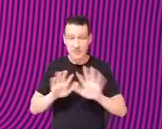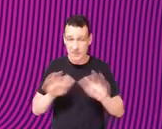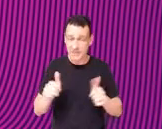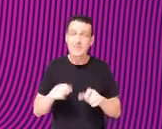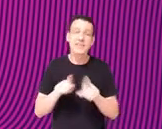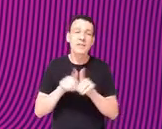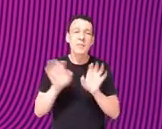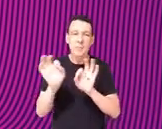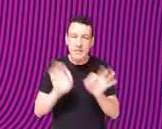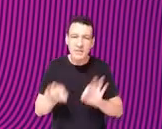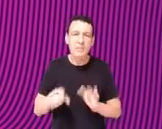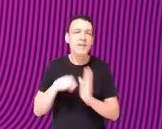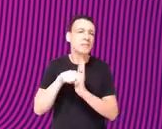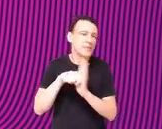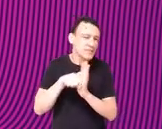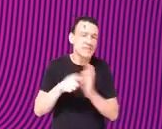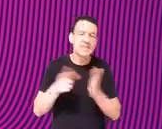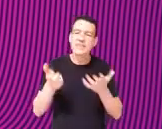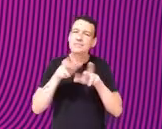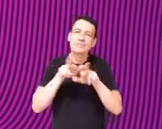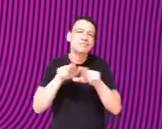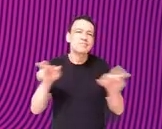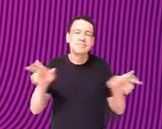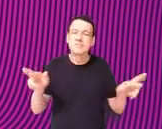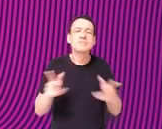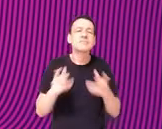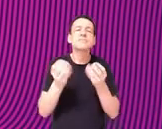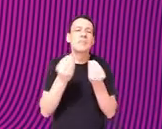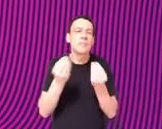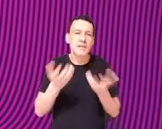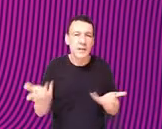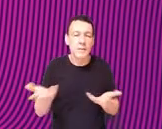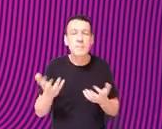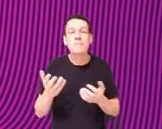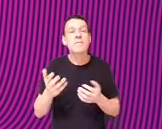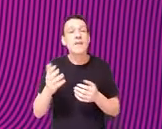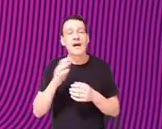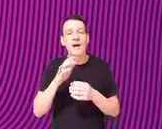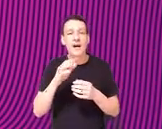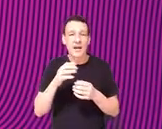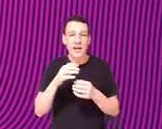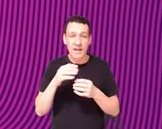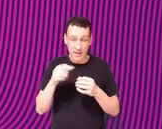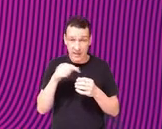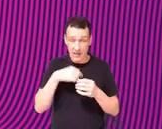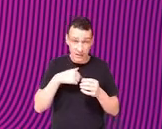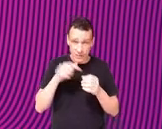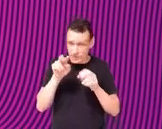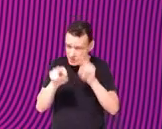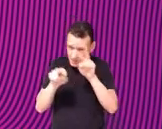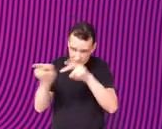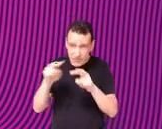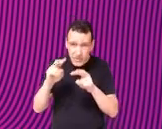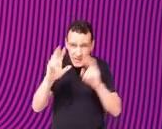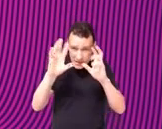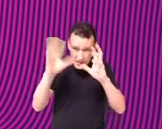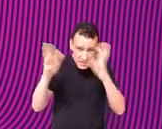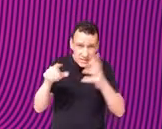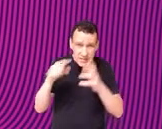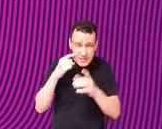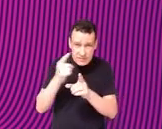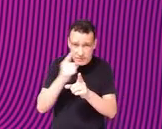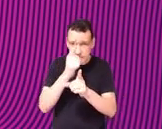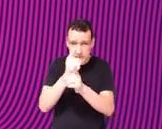permita encontrar soluções baseadas na evidência e criando uma network